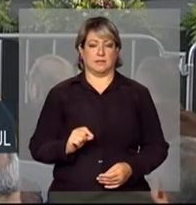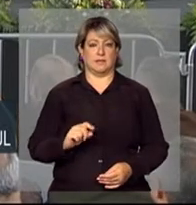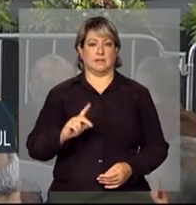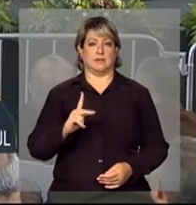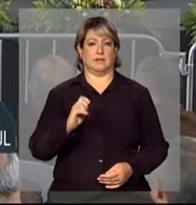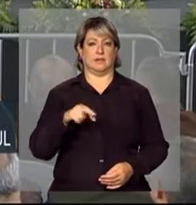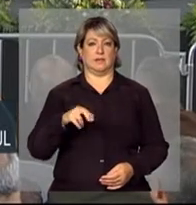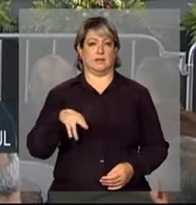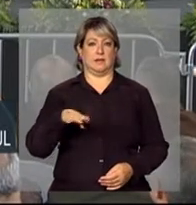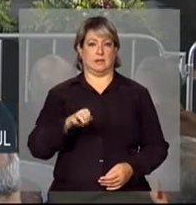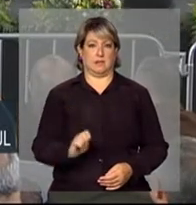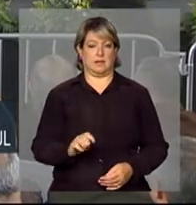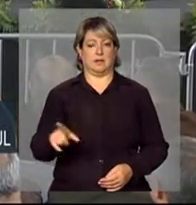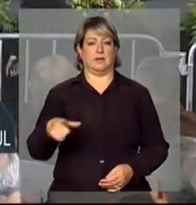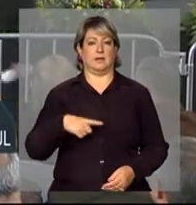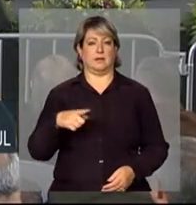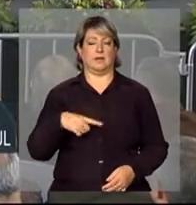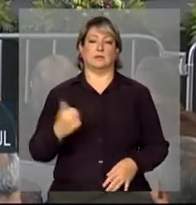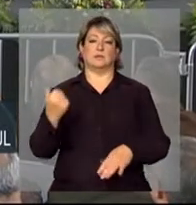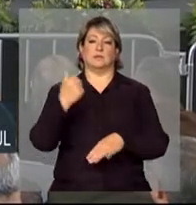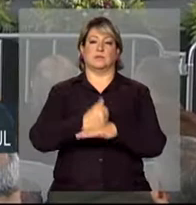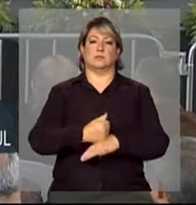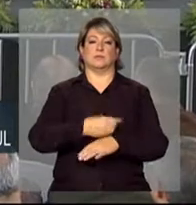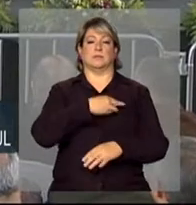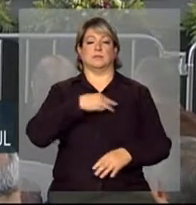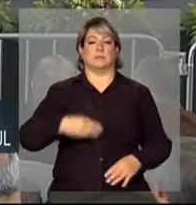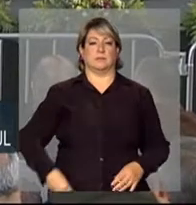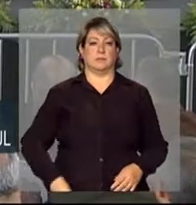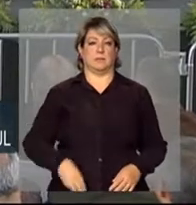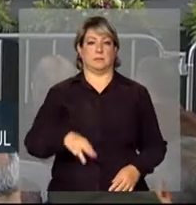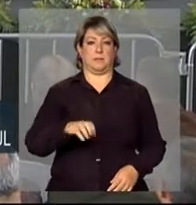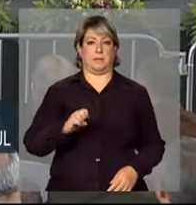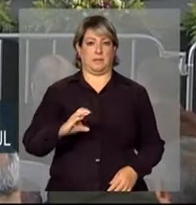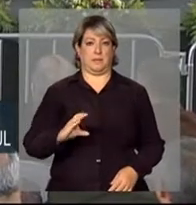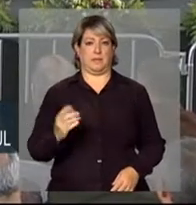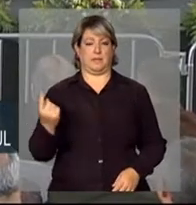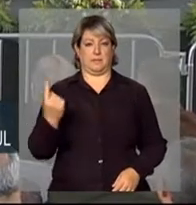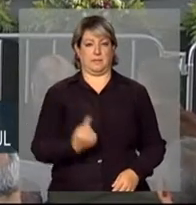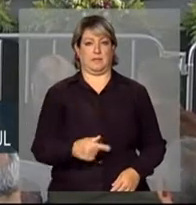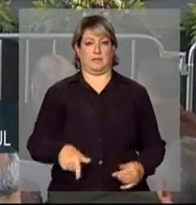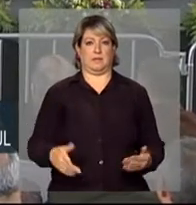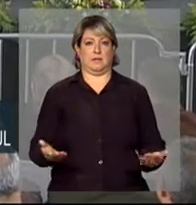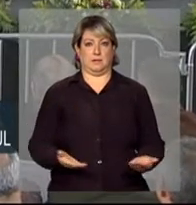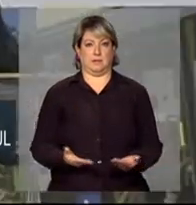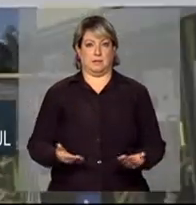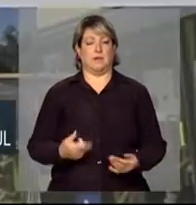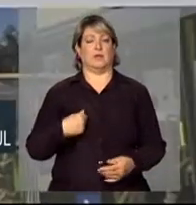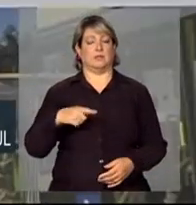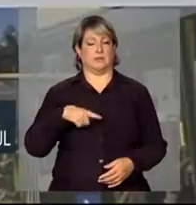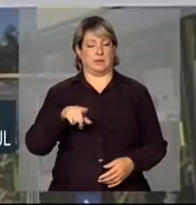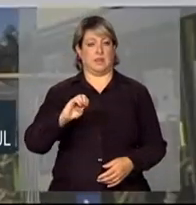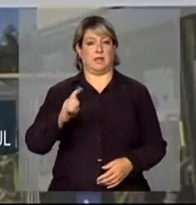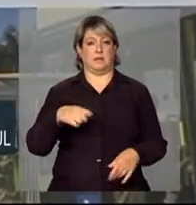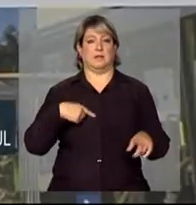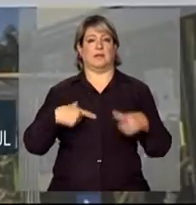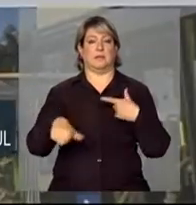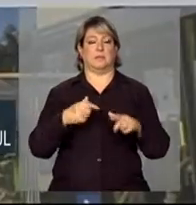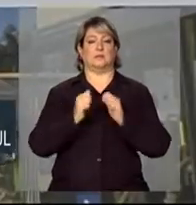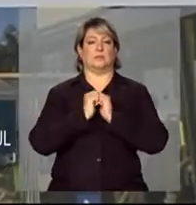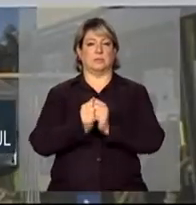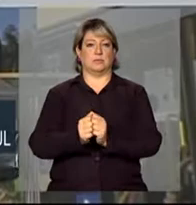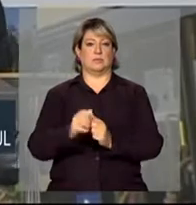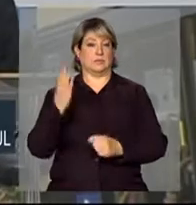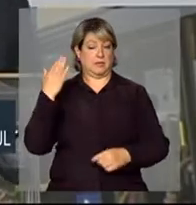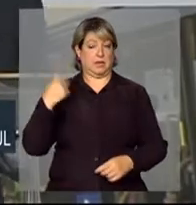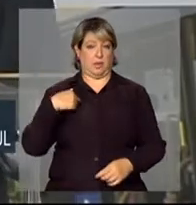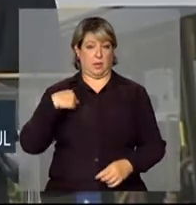Henrique Paim, digno secretário executivo do Ministério da Educação, com quem tive o prazer de trabalhar enquanto